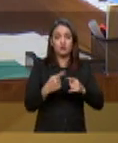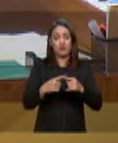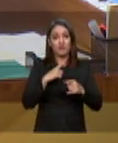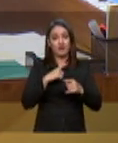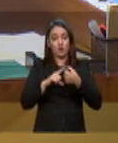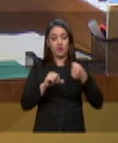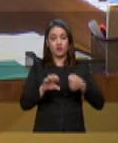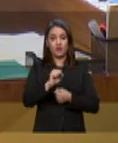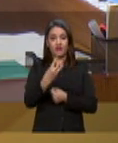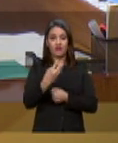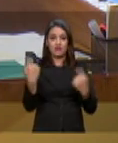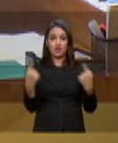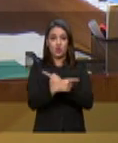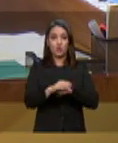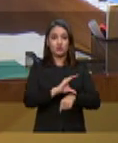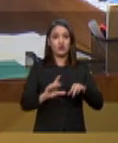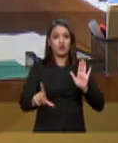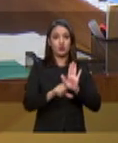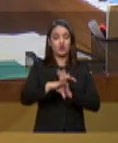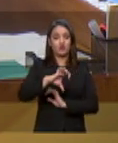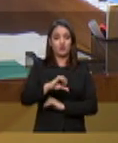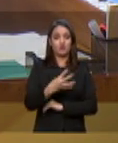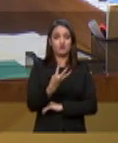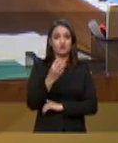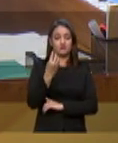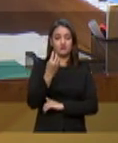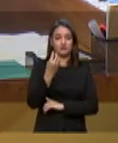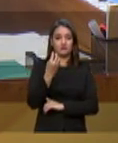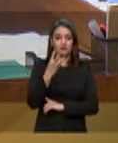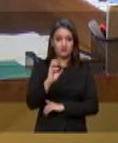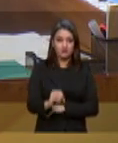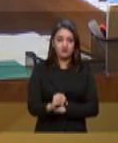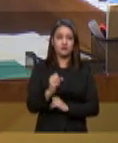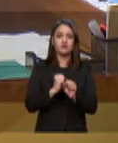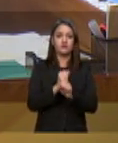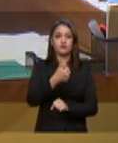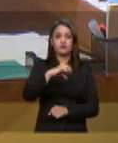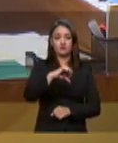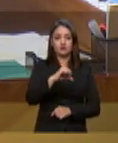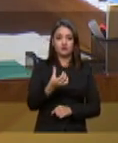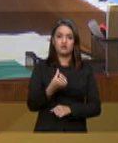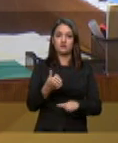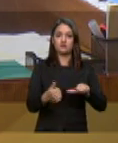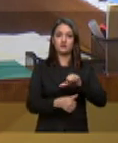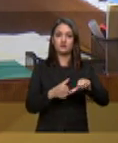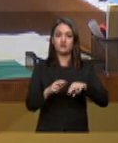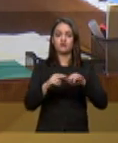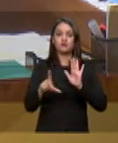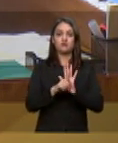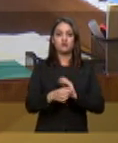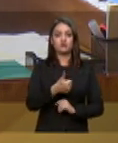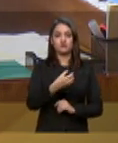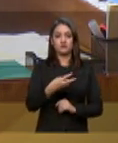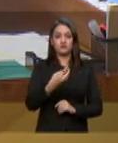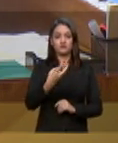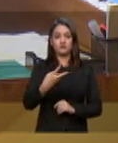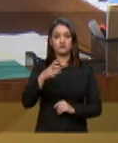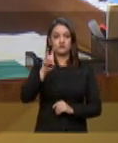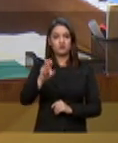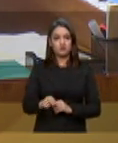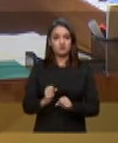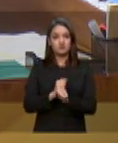83 da Lei 9.430, de 1996, alterado pela Lei 13.350, de 2010,